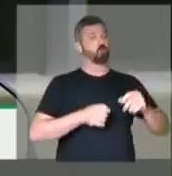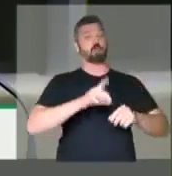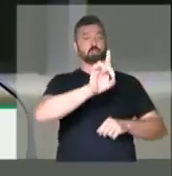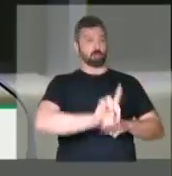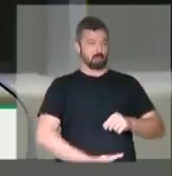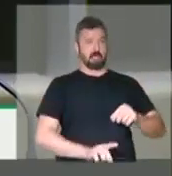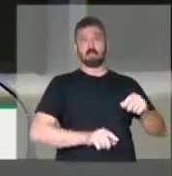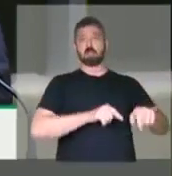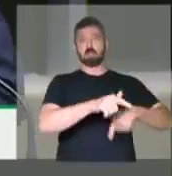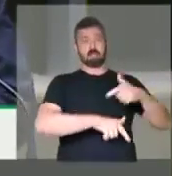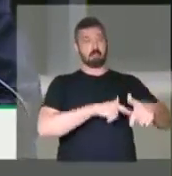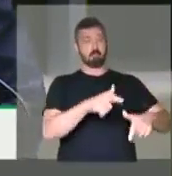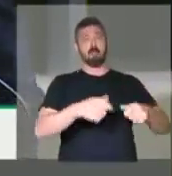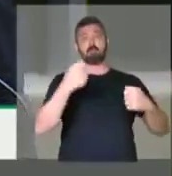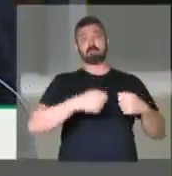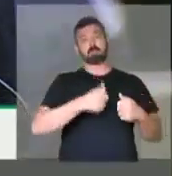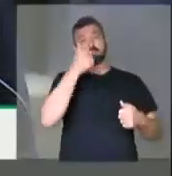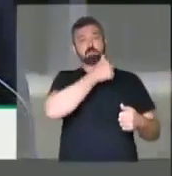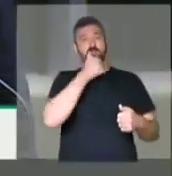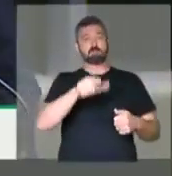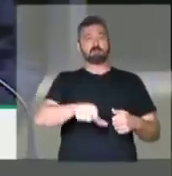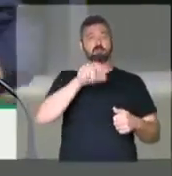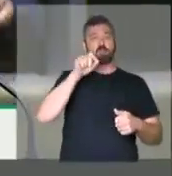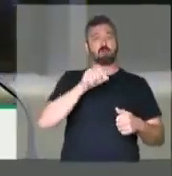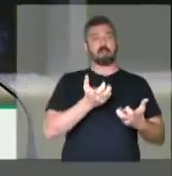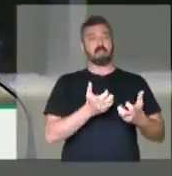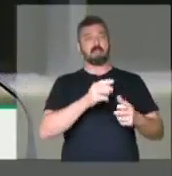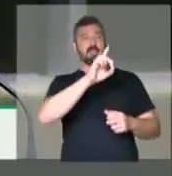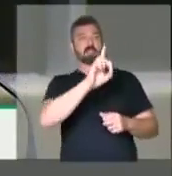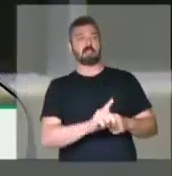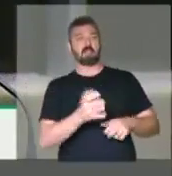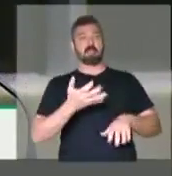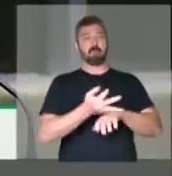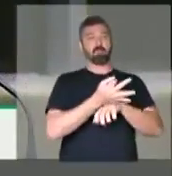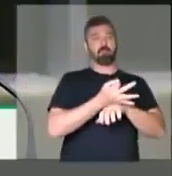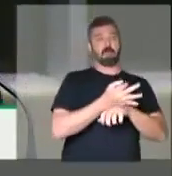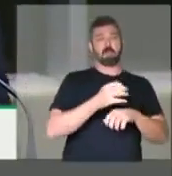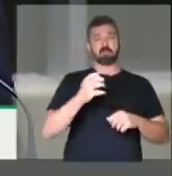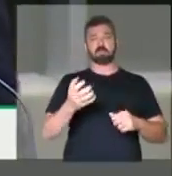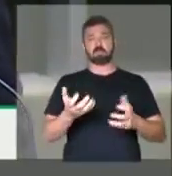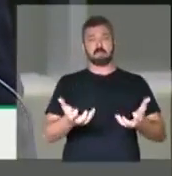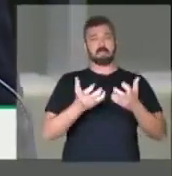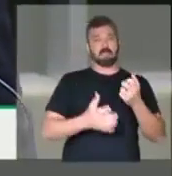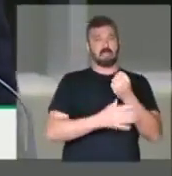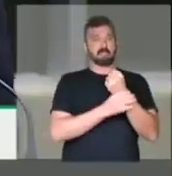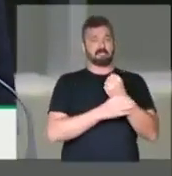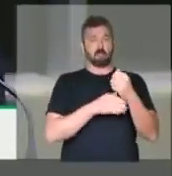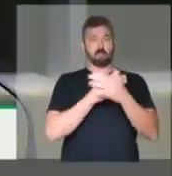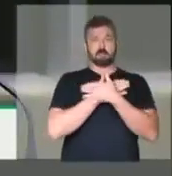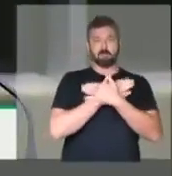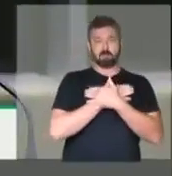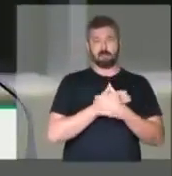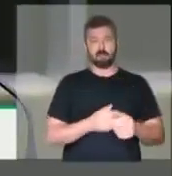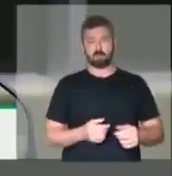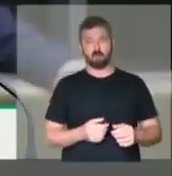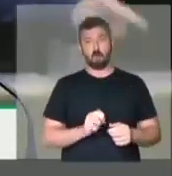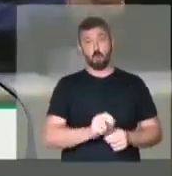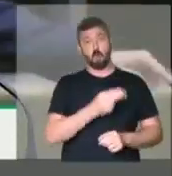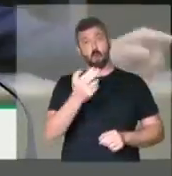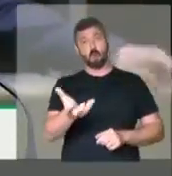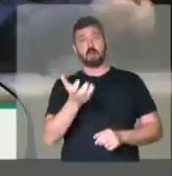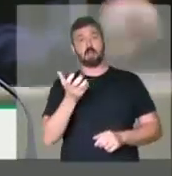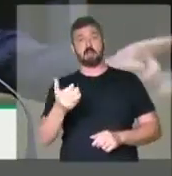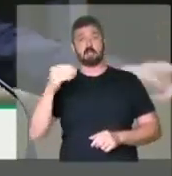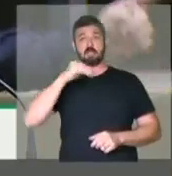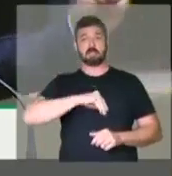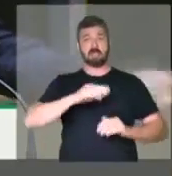trabalhador e dizer que o trabalhador tem que optar se ele quer férias, se ele quer um seguro-desemprego, ou se